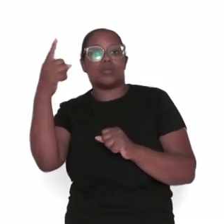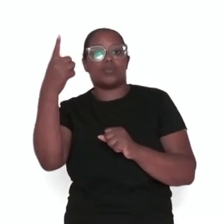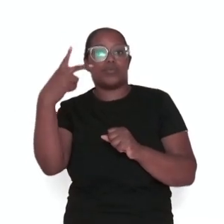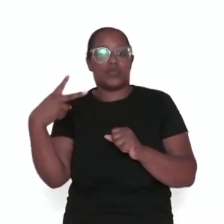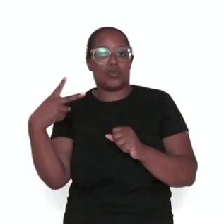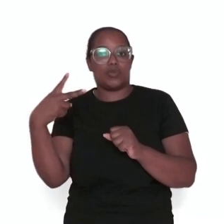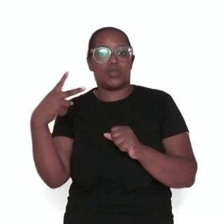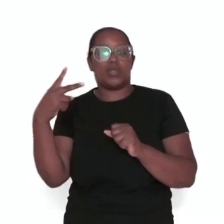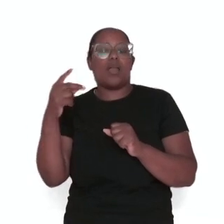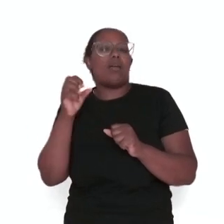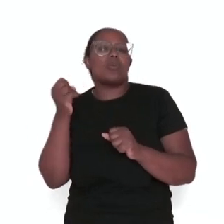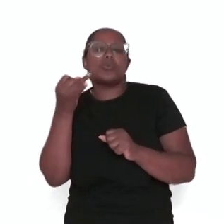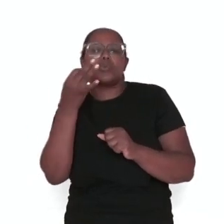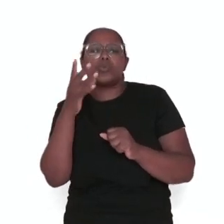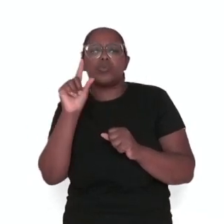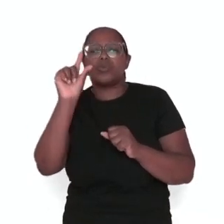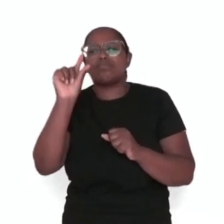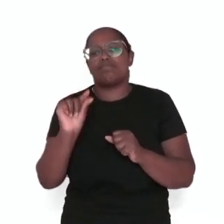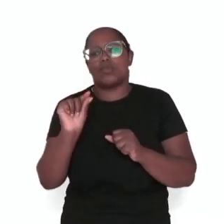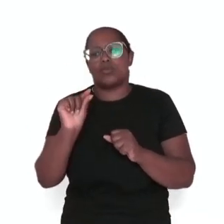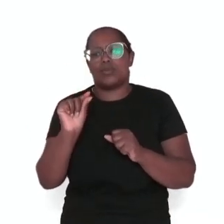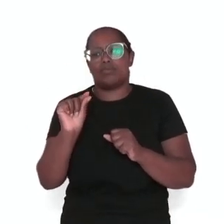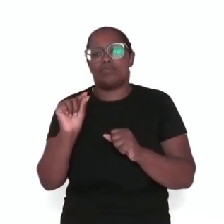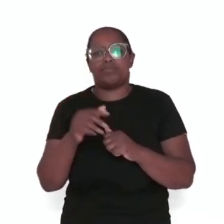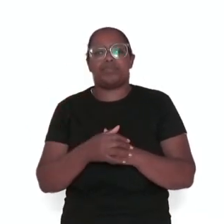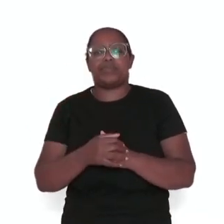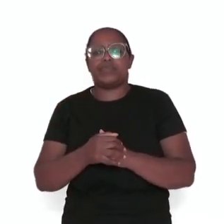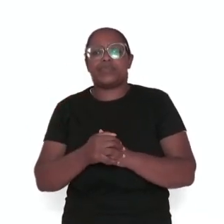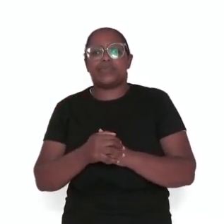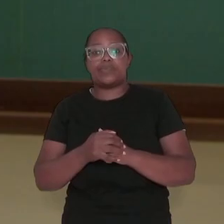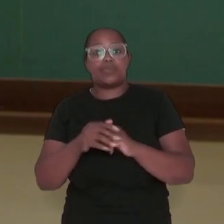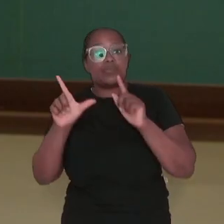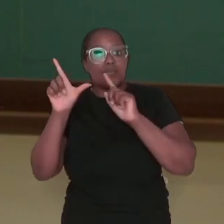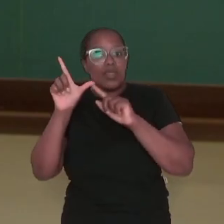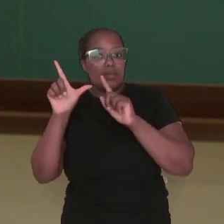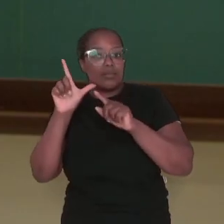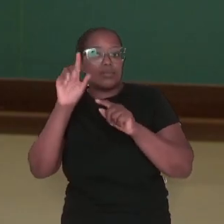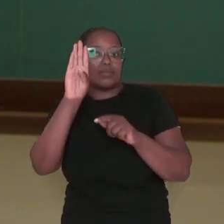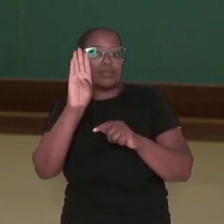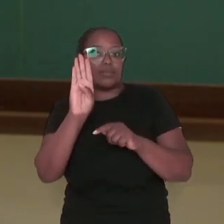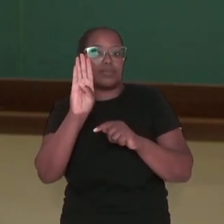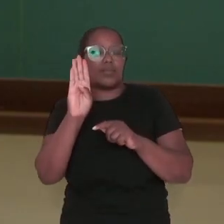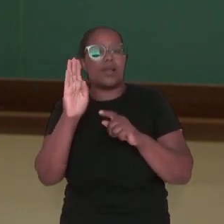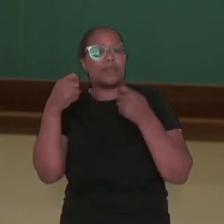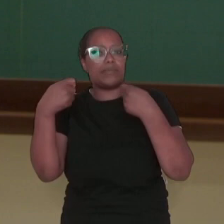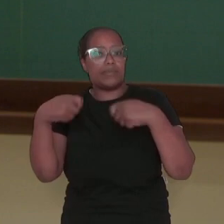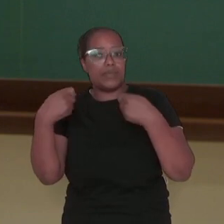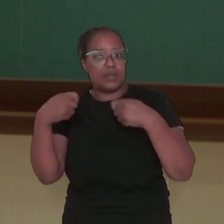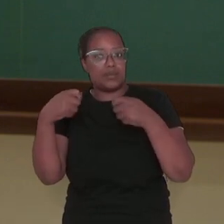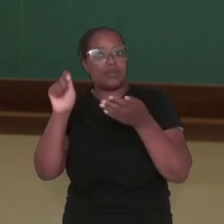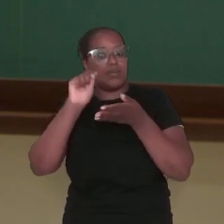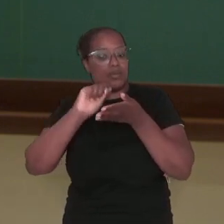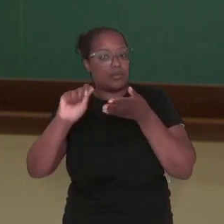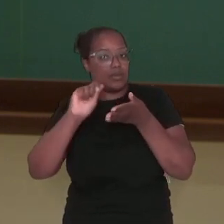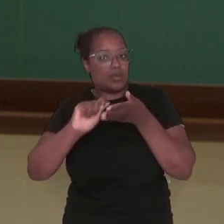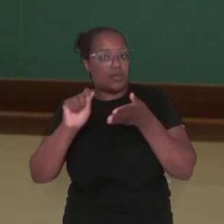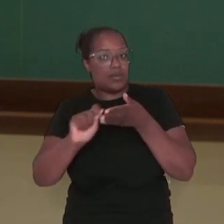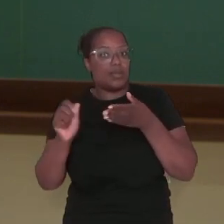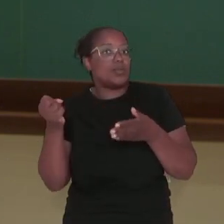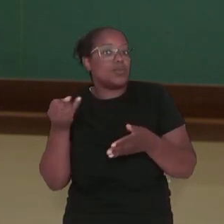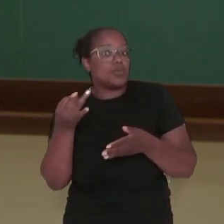0,00012, um número bem pequeno, concordam? Letra B. Precisamos escrever o número